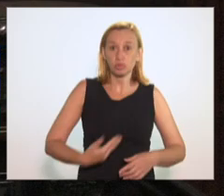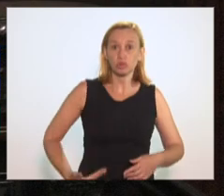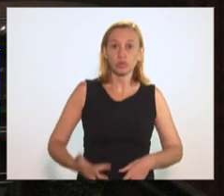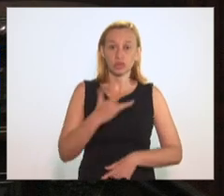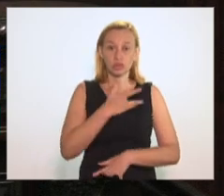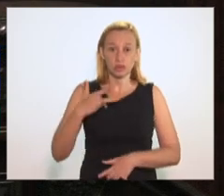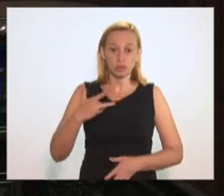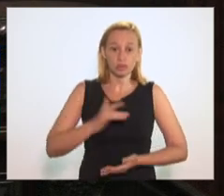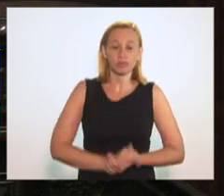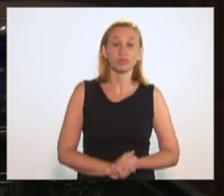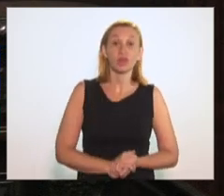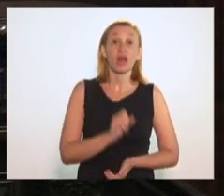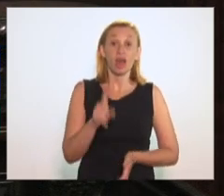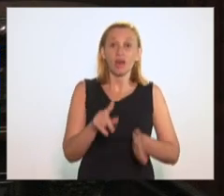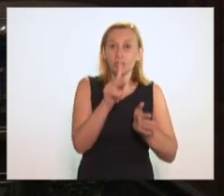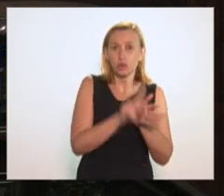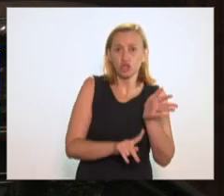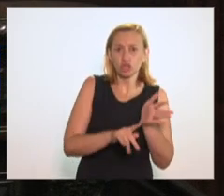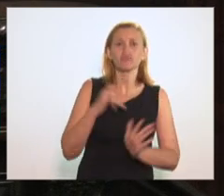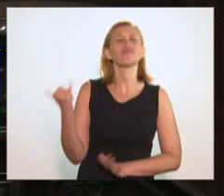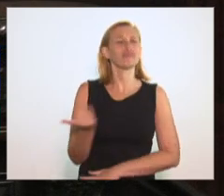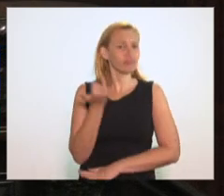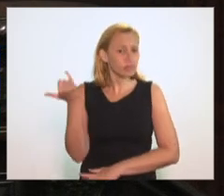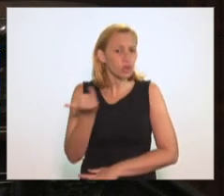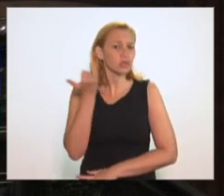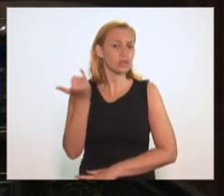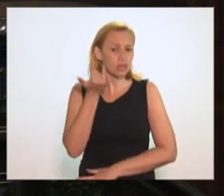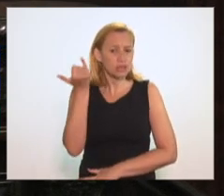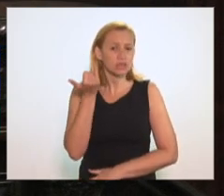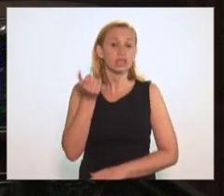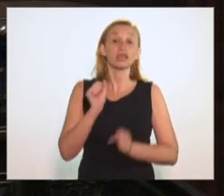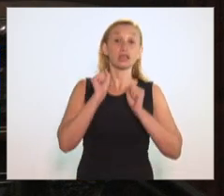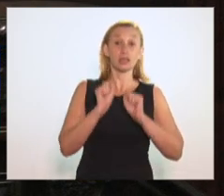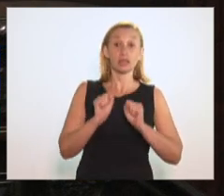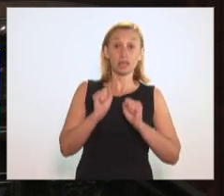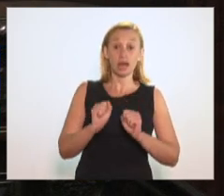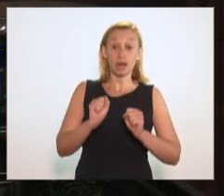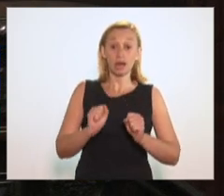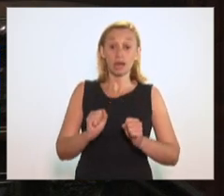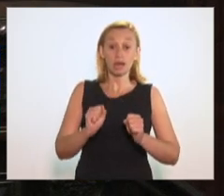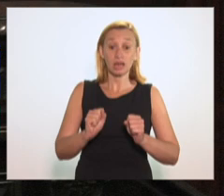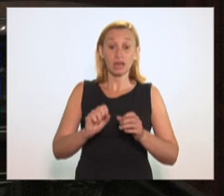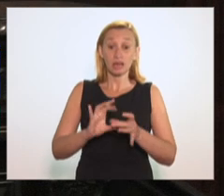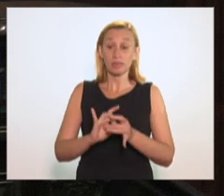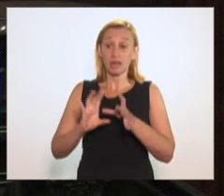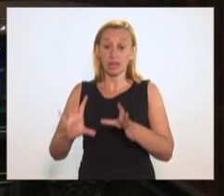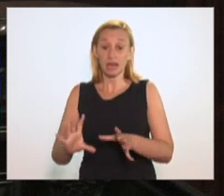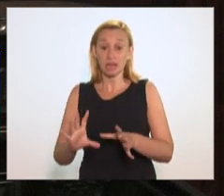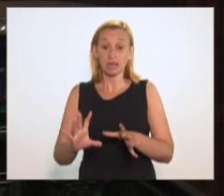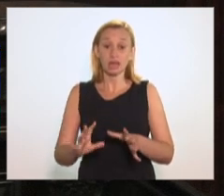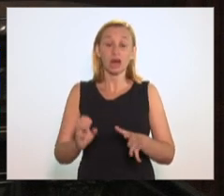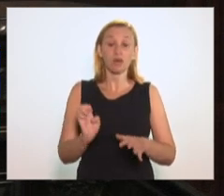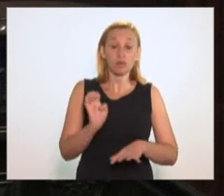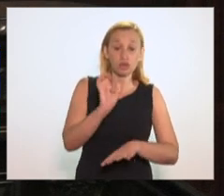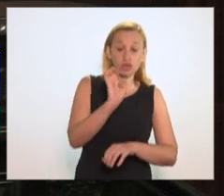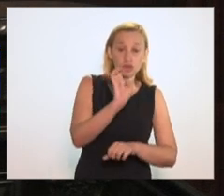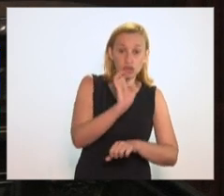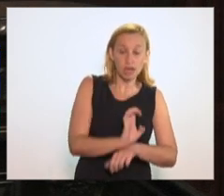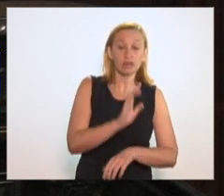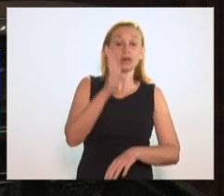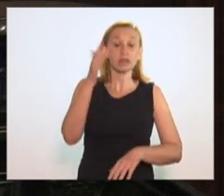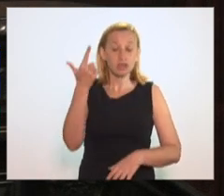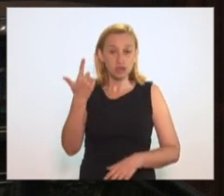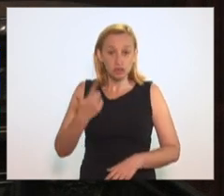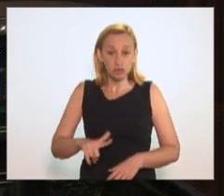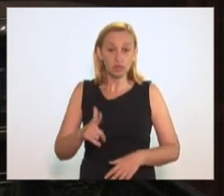Acho que é um projeto importante que dá para o governo do Estado mais uma ferramenta de gestão na